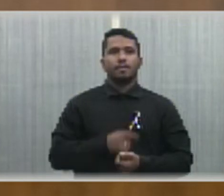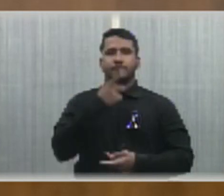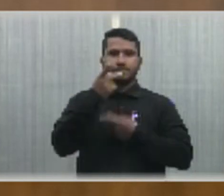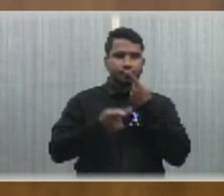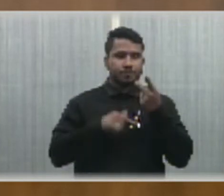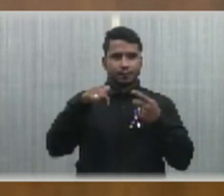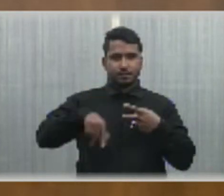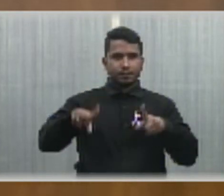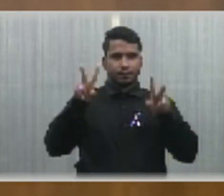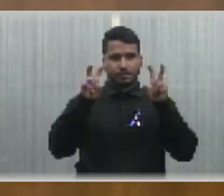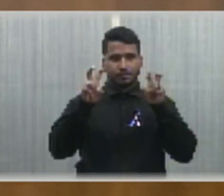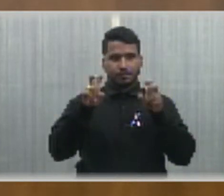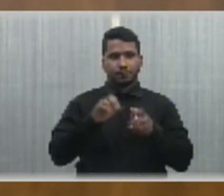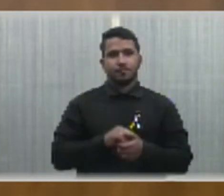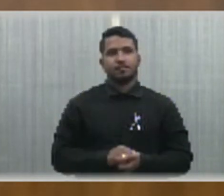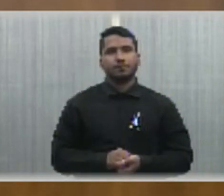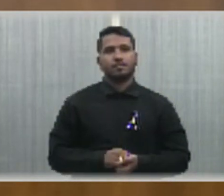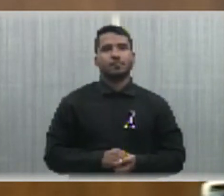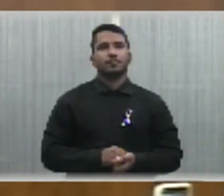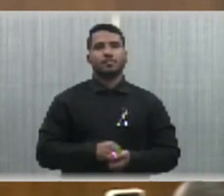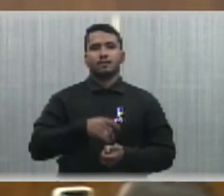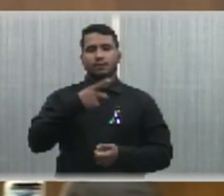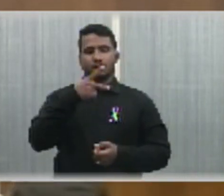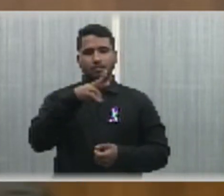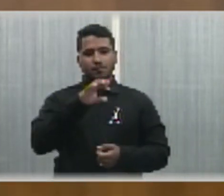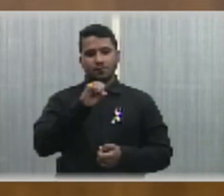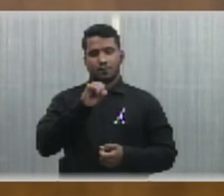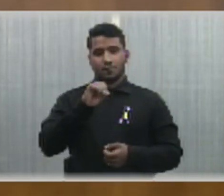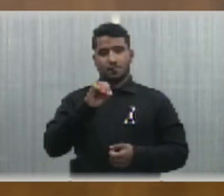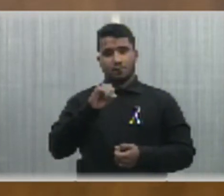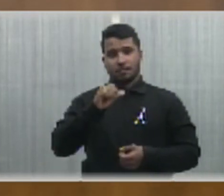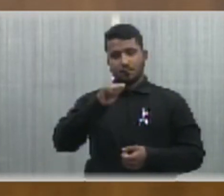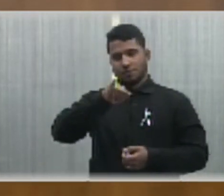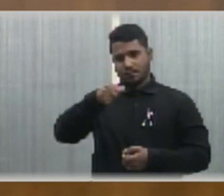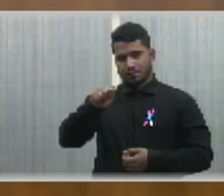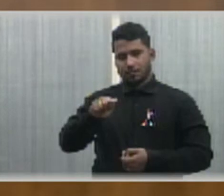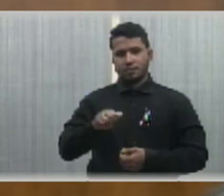assunto do PROAJA.